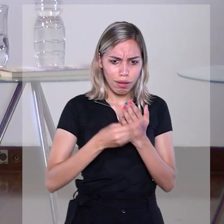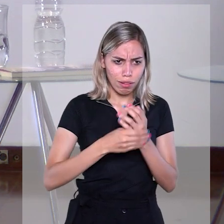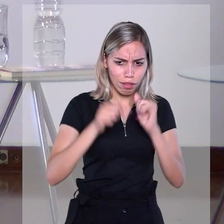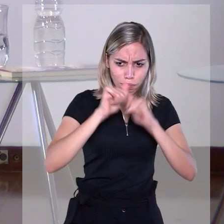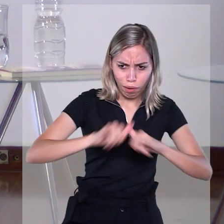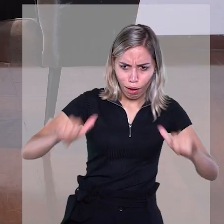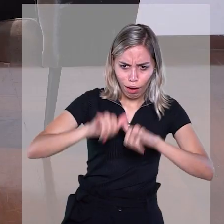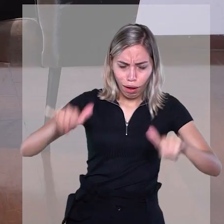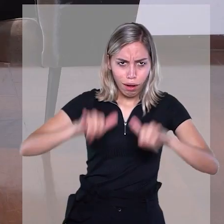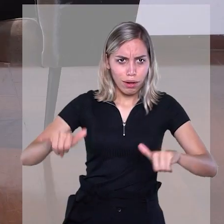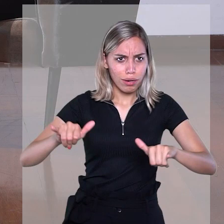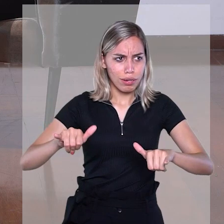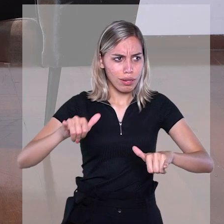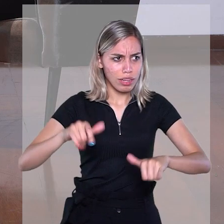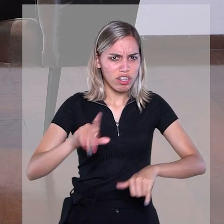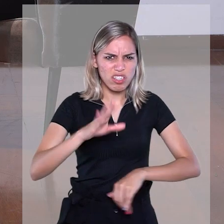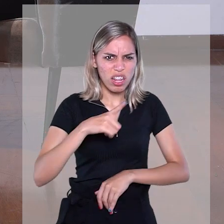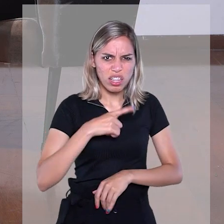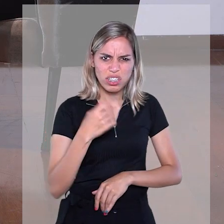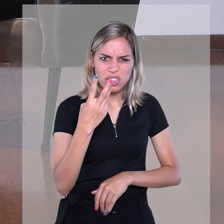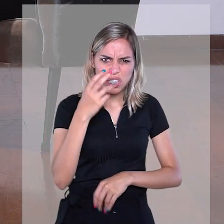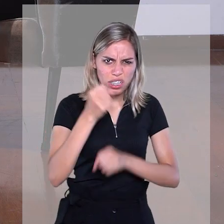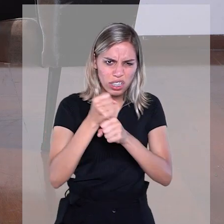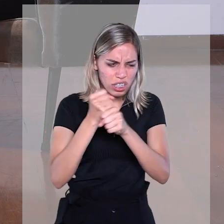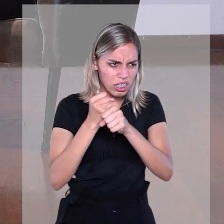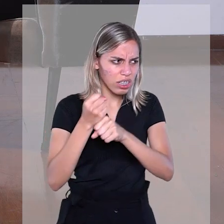Como é que você vê esse movimento?